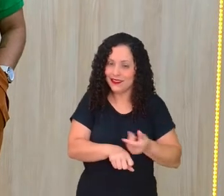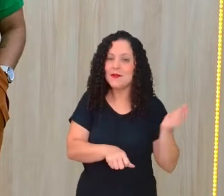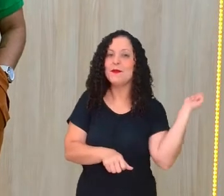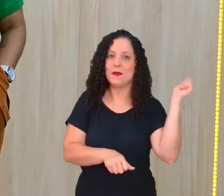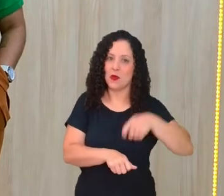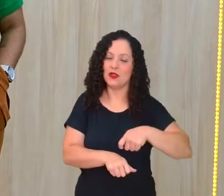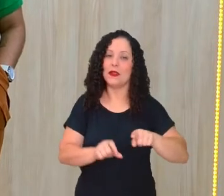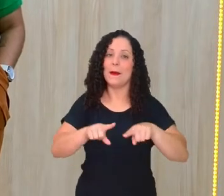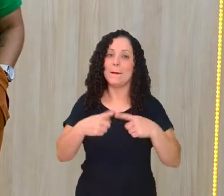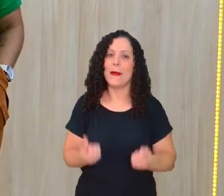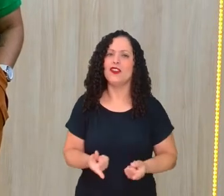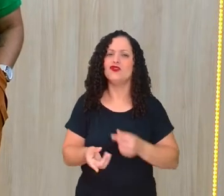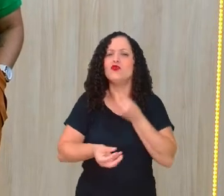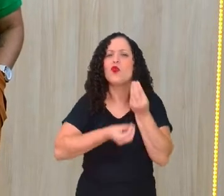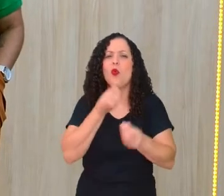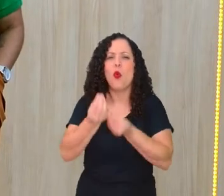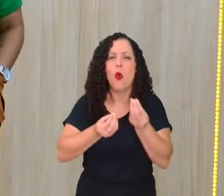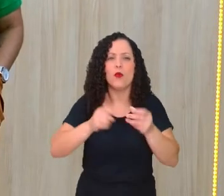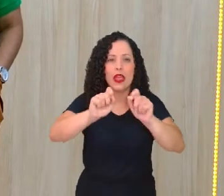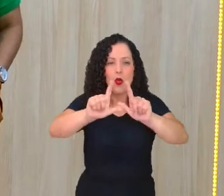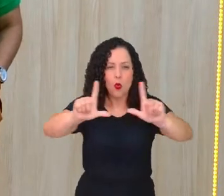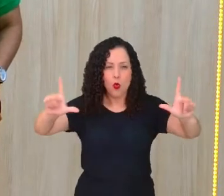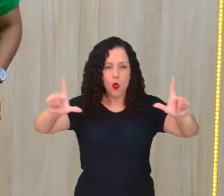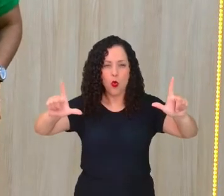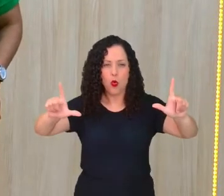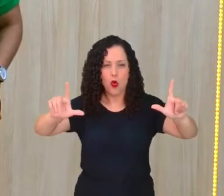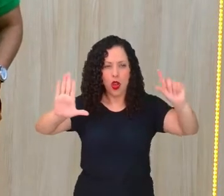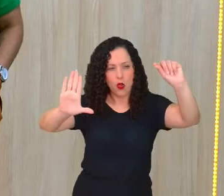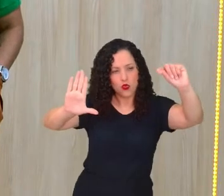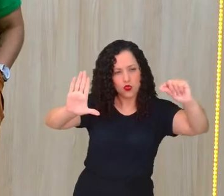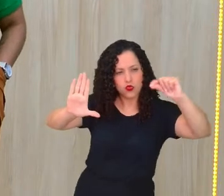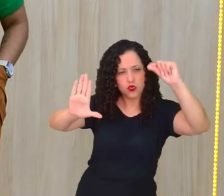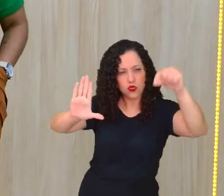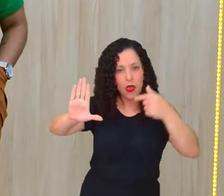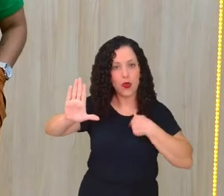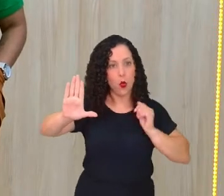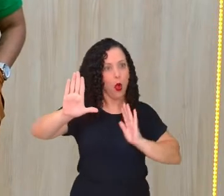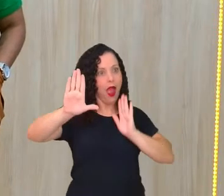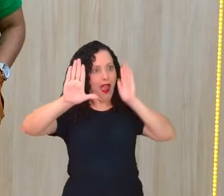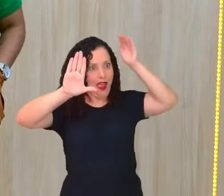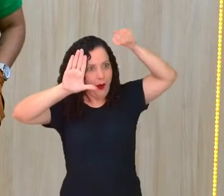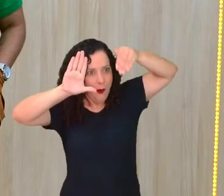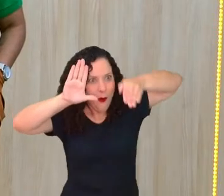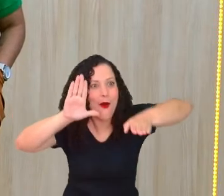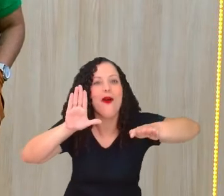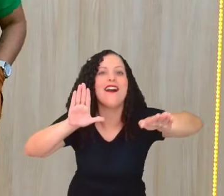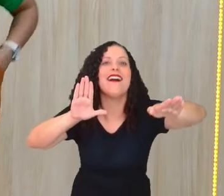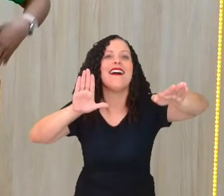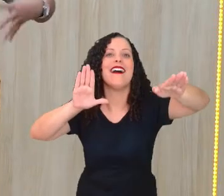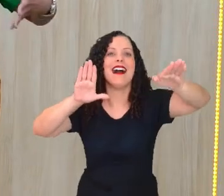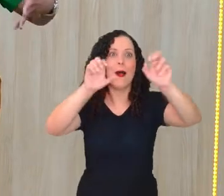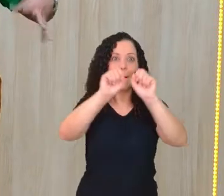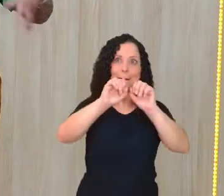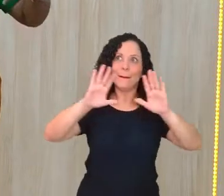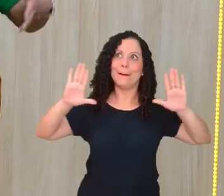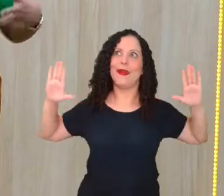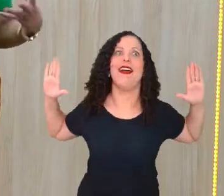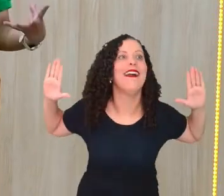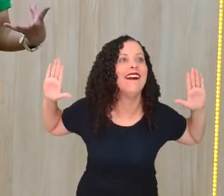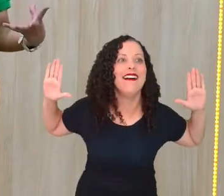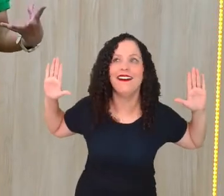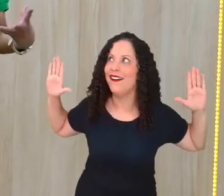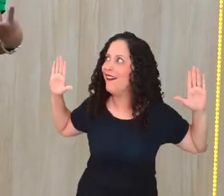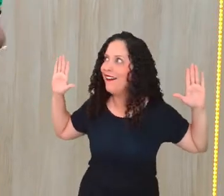do bordado é para poucos. É para poucos, viu? E aí ela entra e começa a viver essa